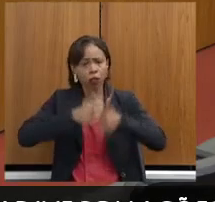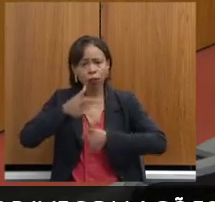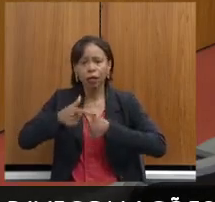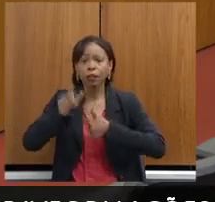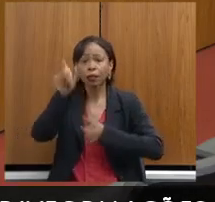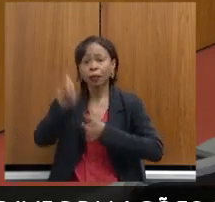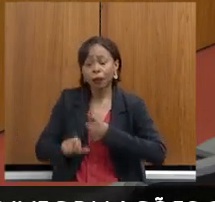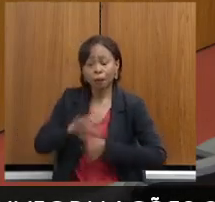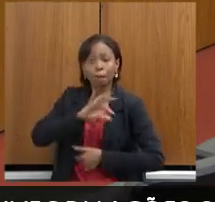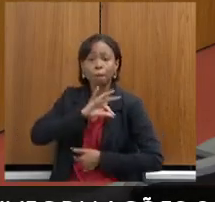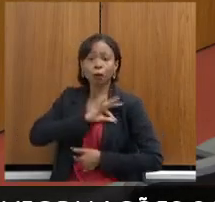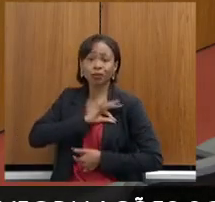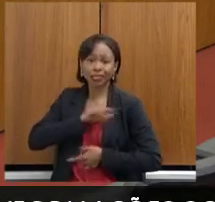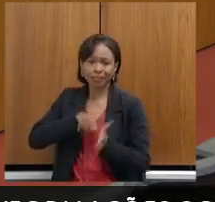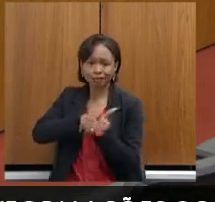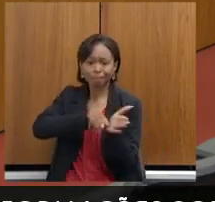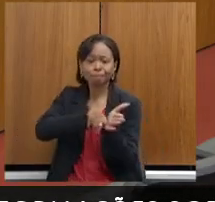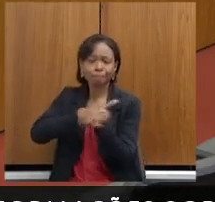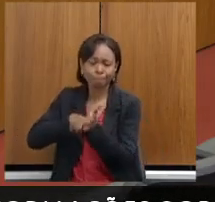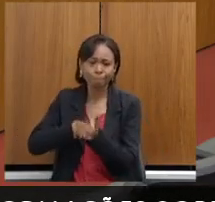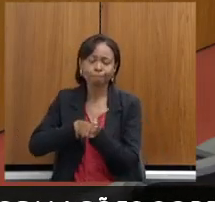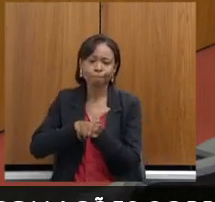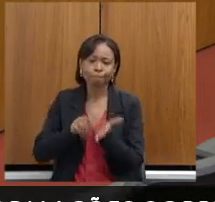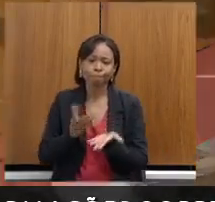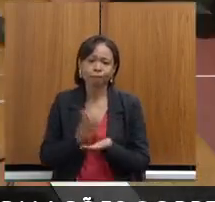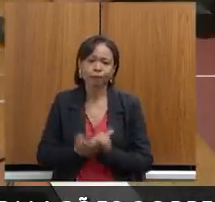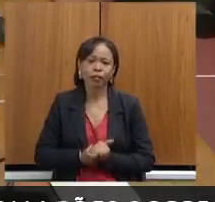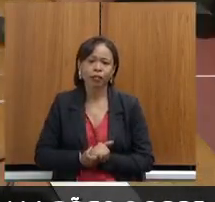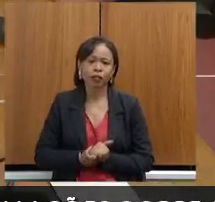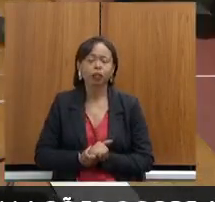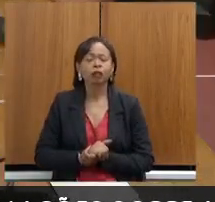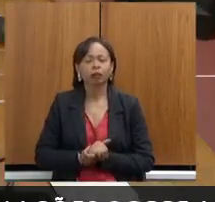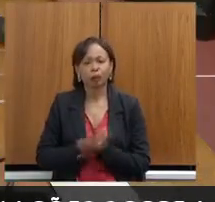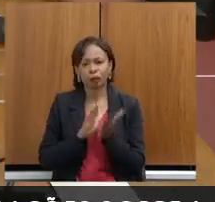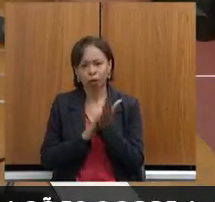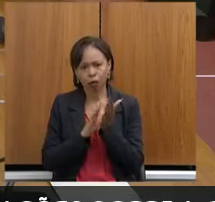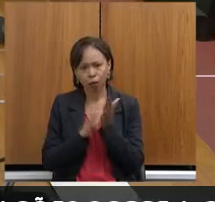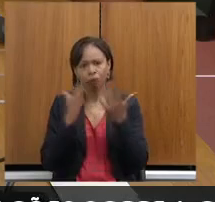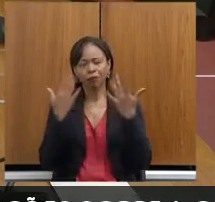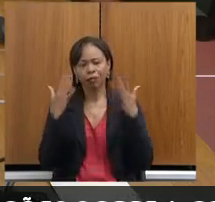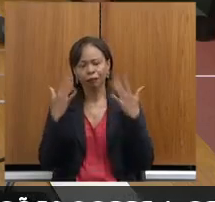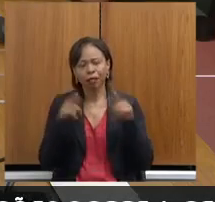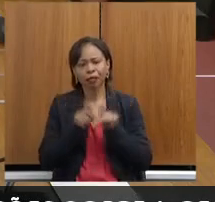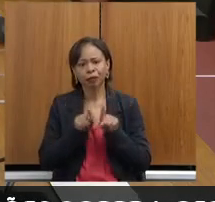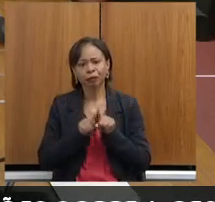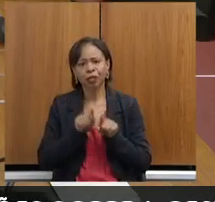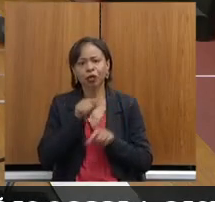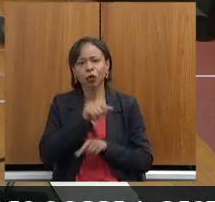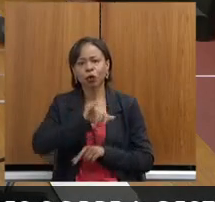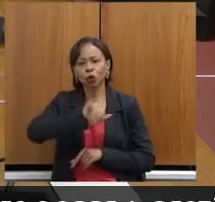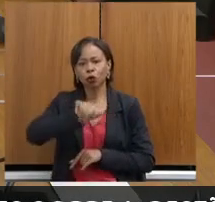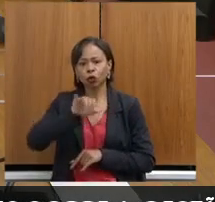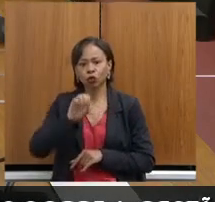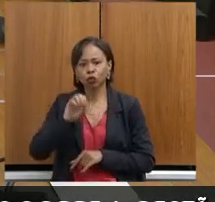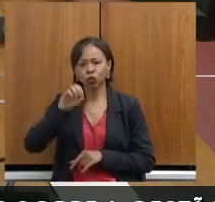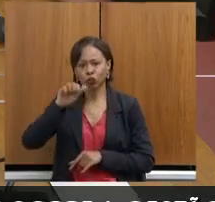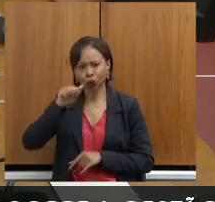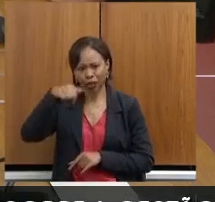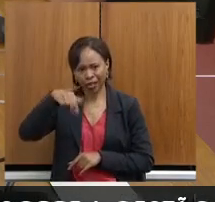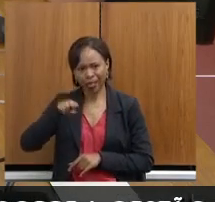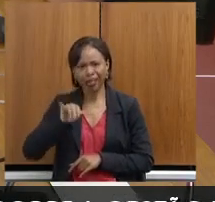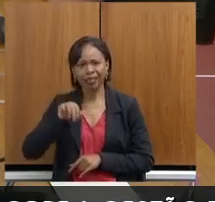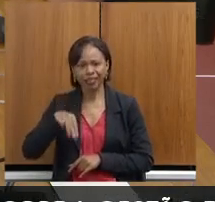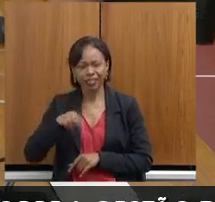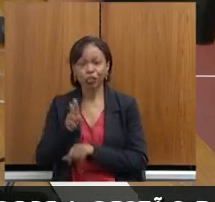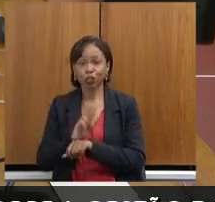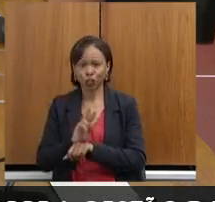investigativa então na e parabenizar também o Doutor Joaquim pela